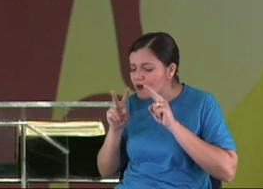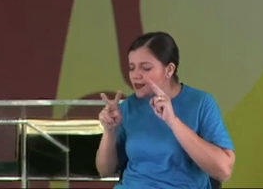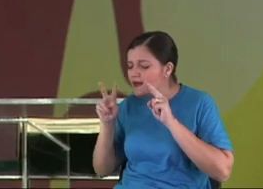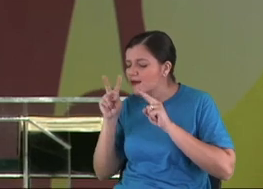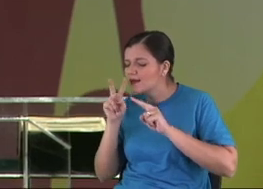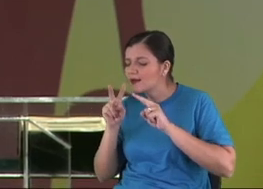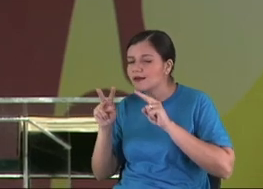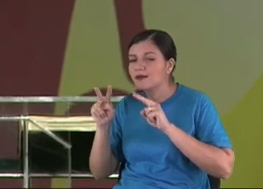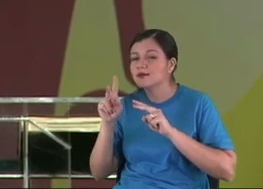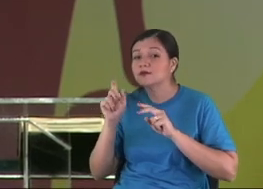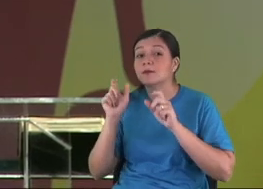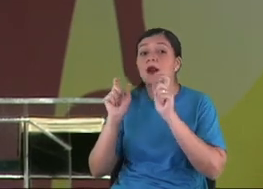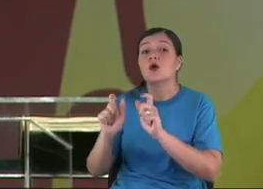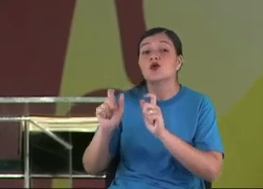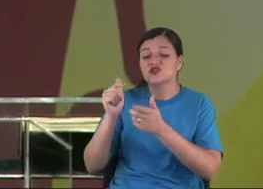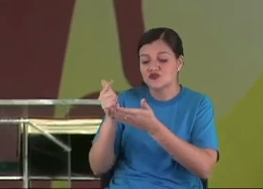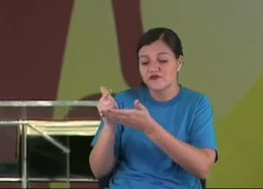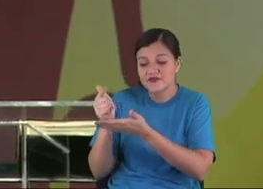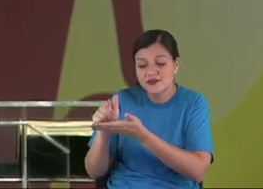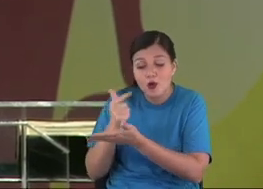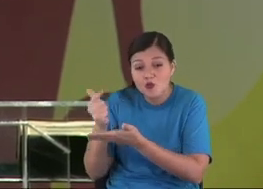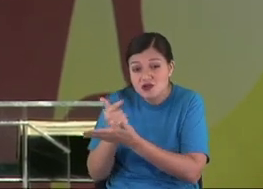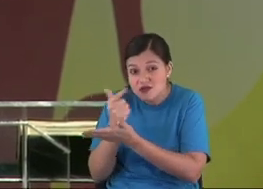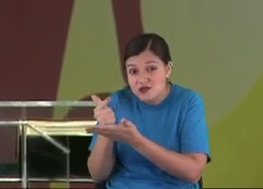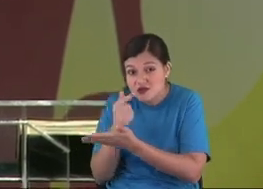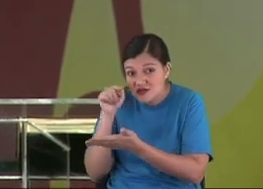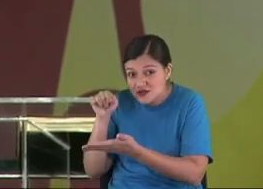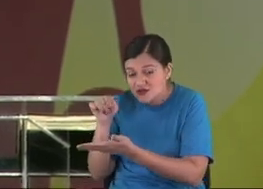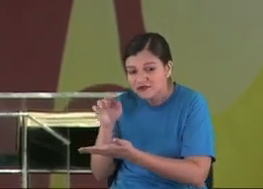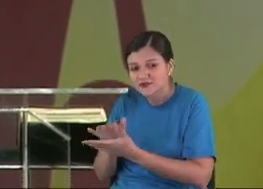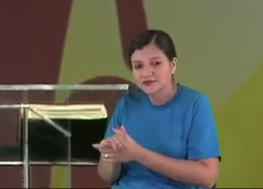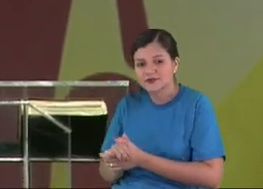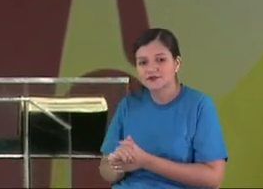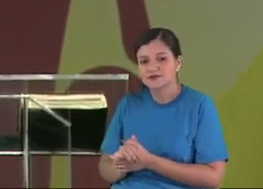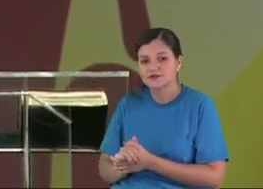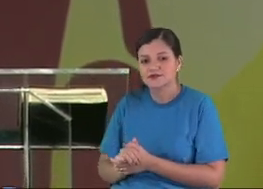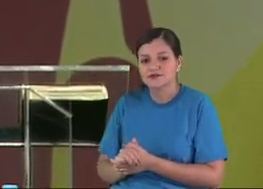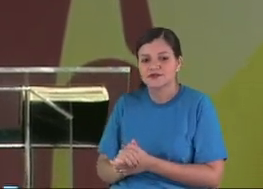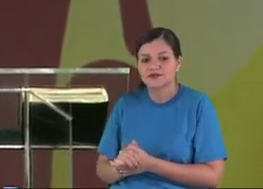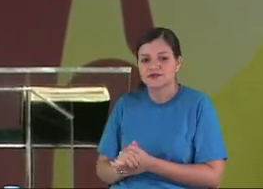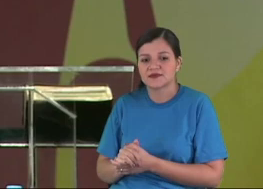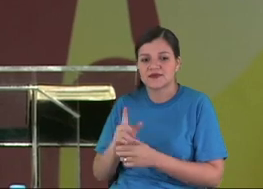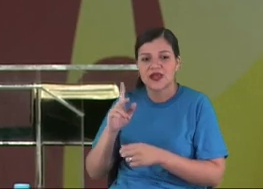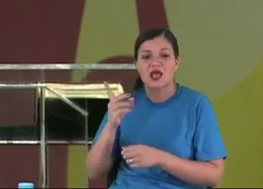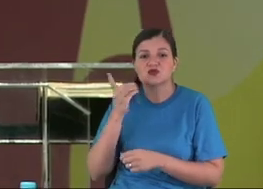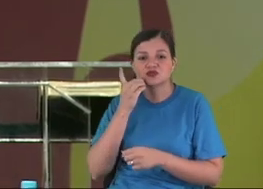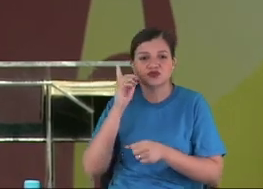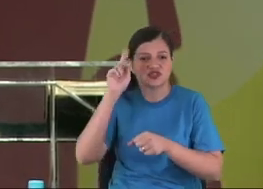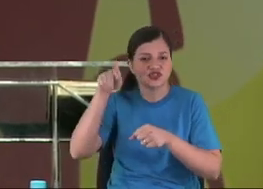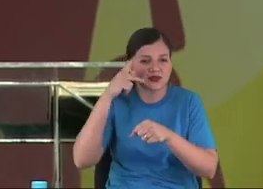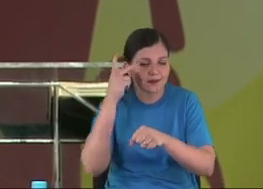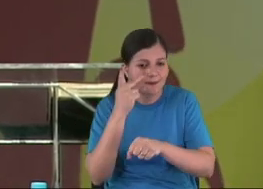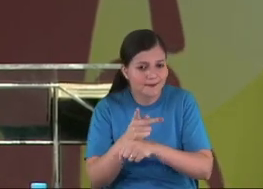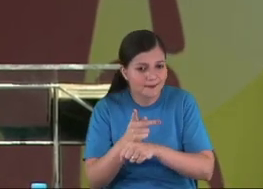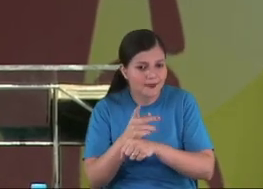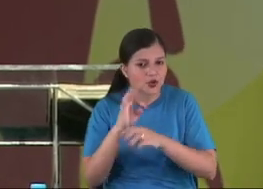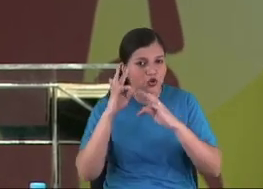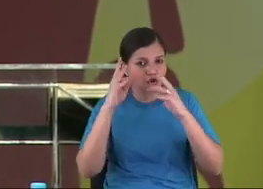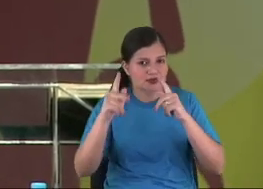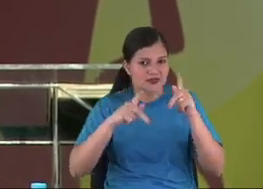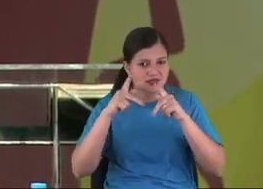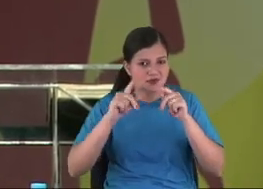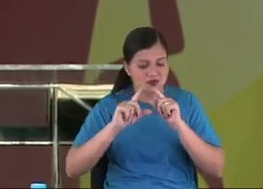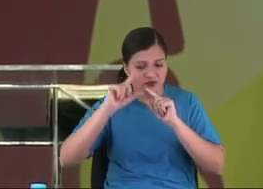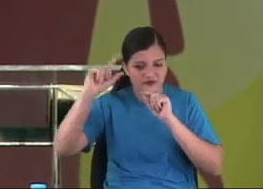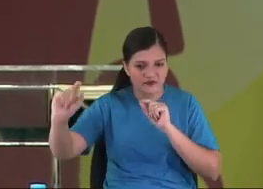ia deixar lá no quarto dele esse livrinho, né, a revista. No dia seguinte, quando todo mundo tinha saído, eu fui lá no